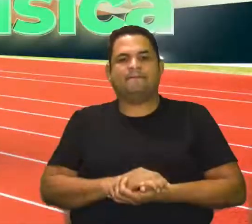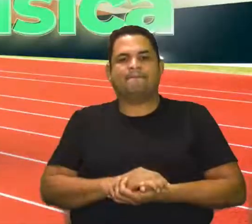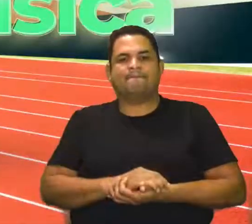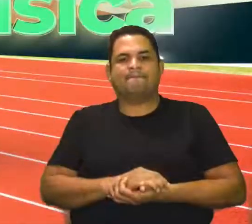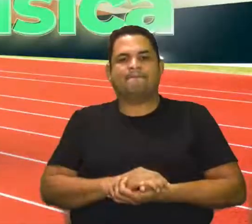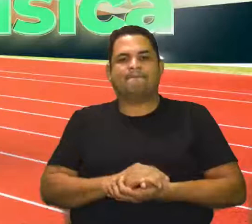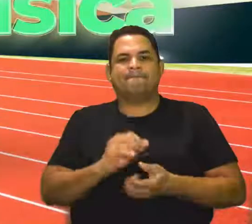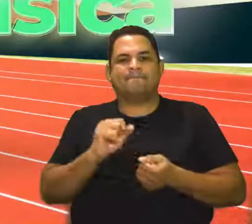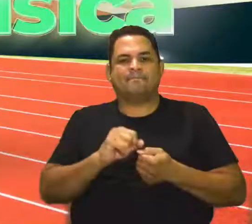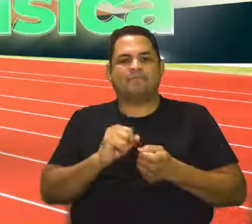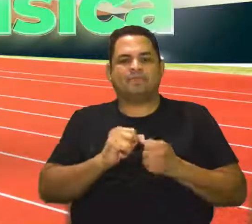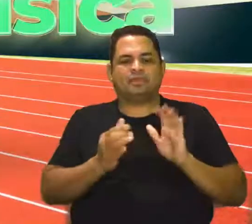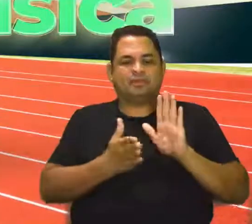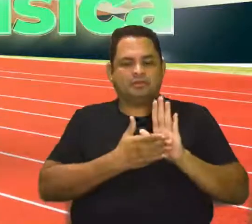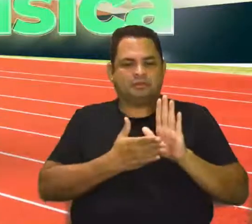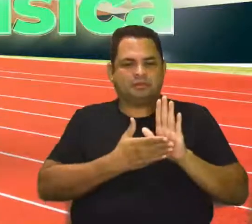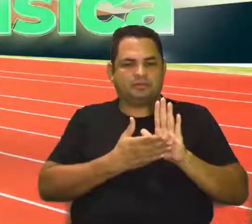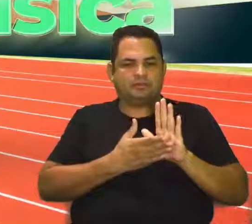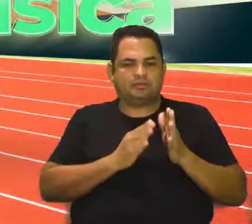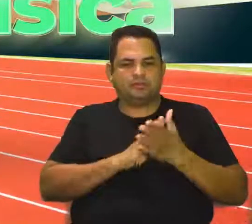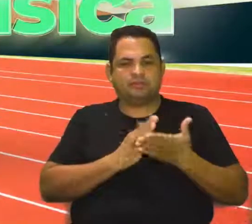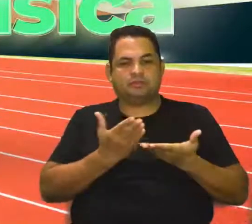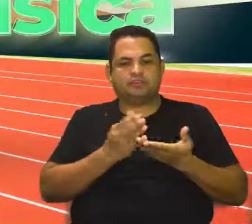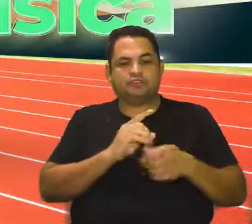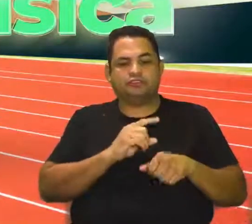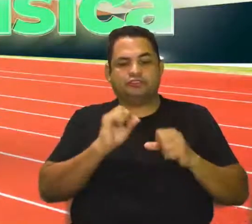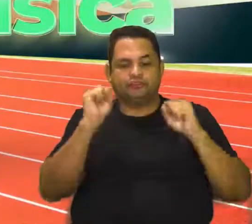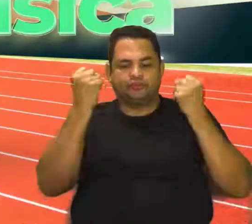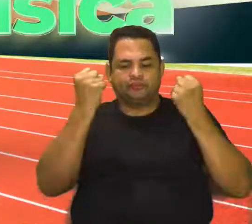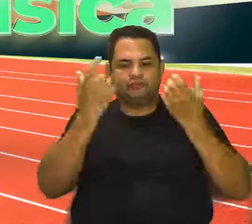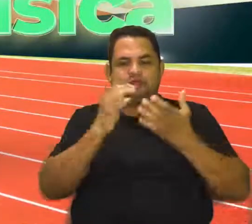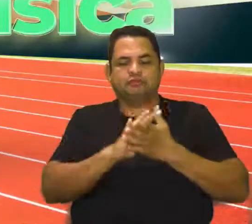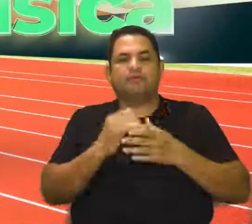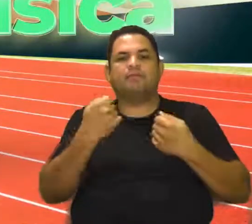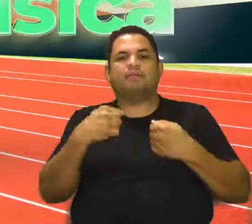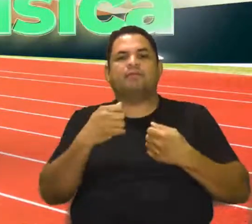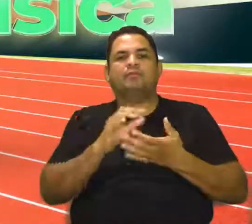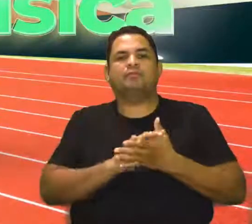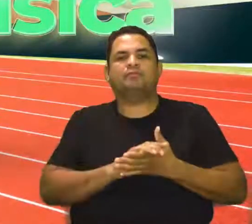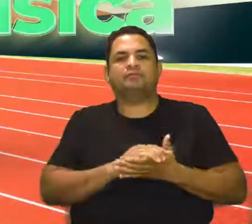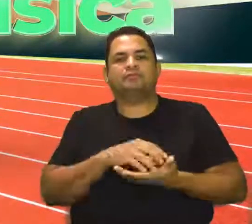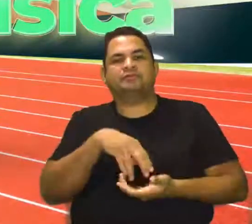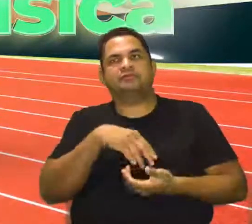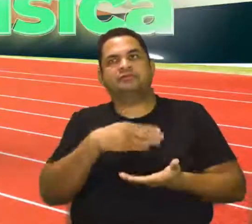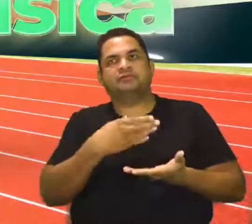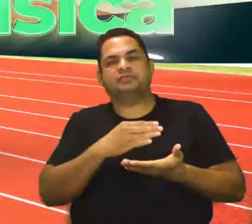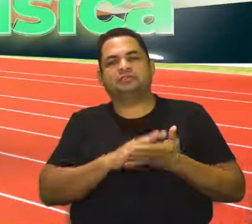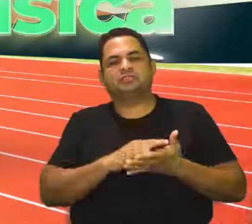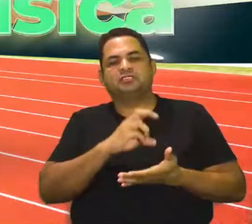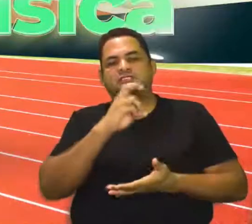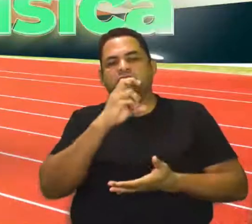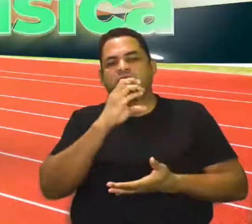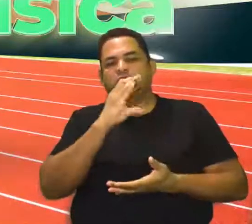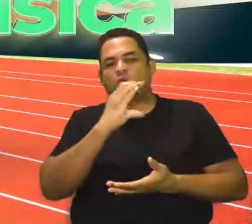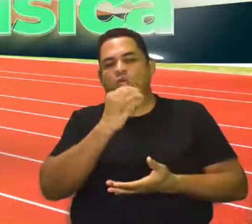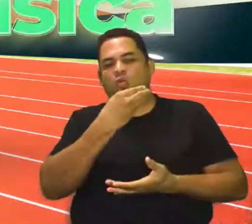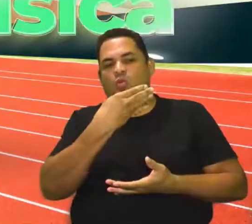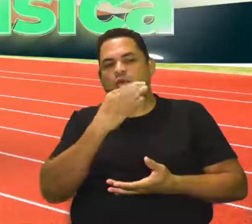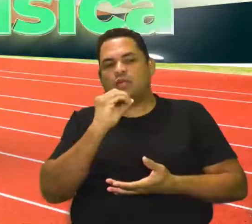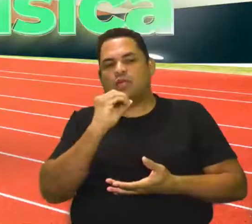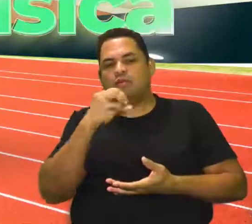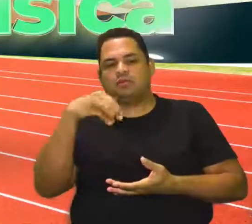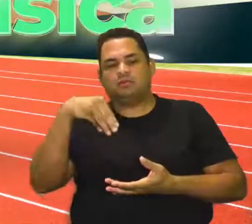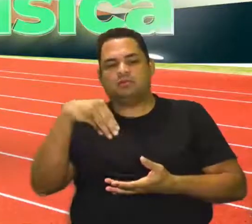a gente fez uma proposta de sessão aqui bem simples, que você pode fazer um mínimo de 40 minutos e um máximo de